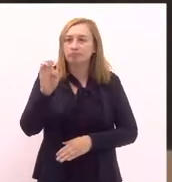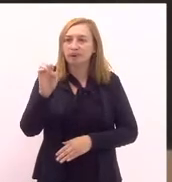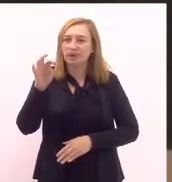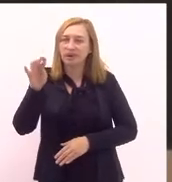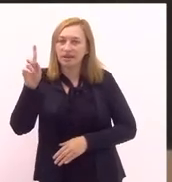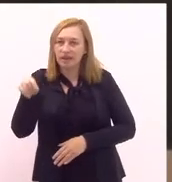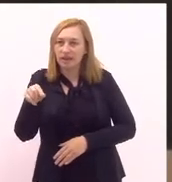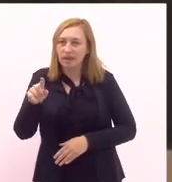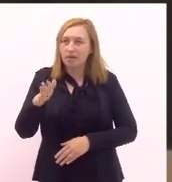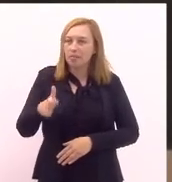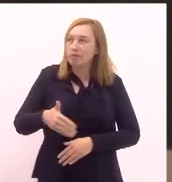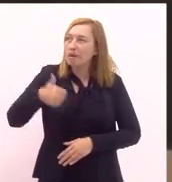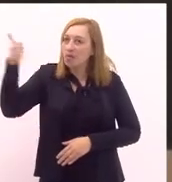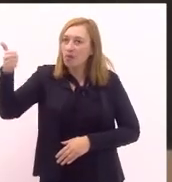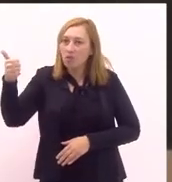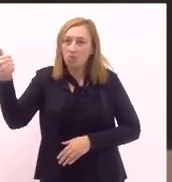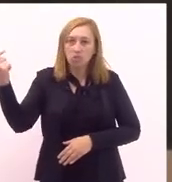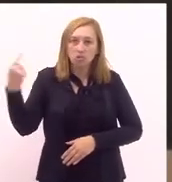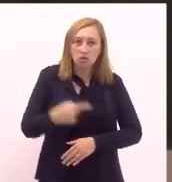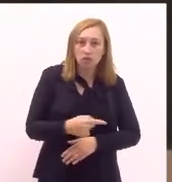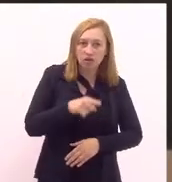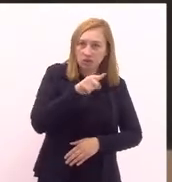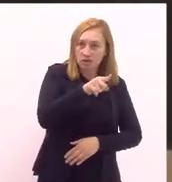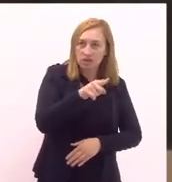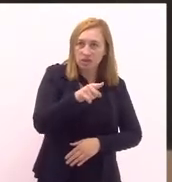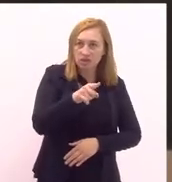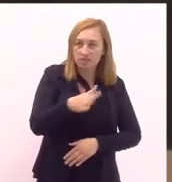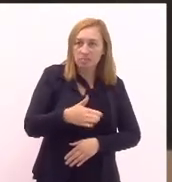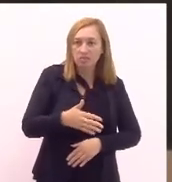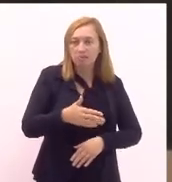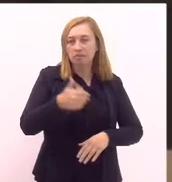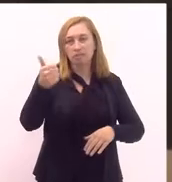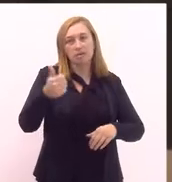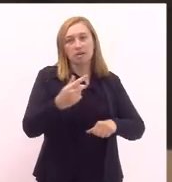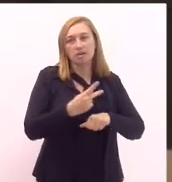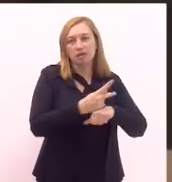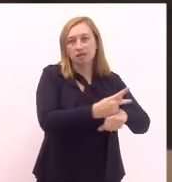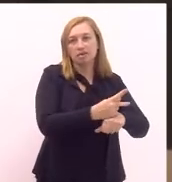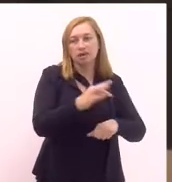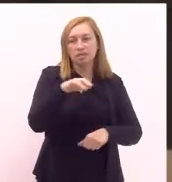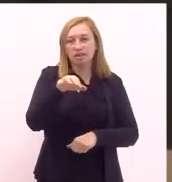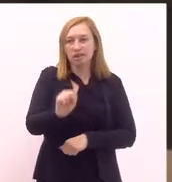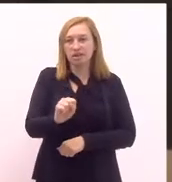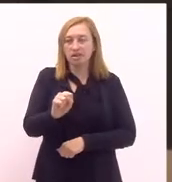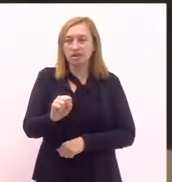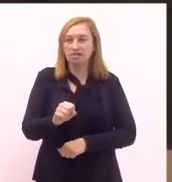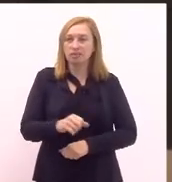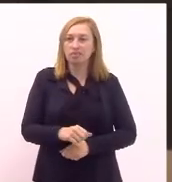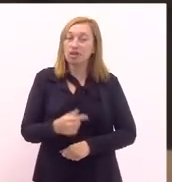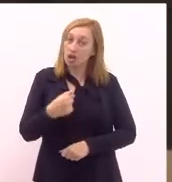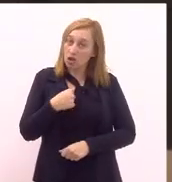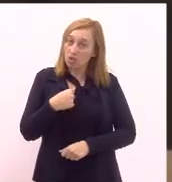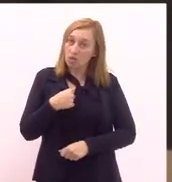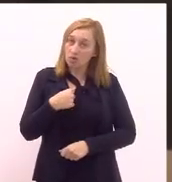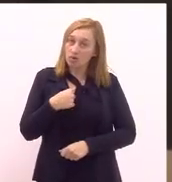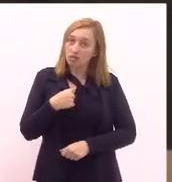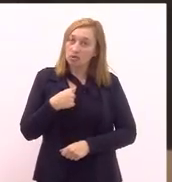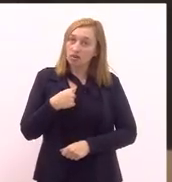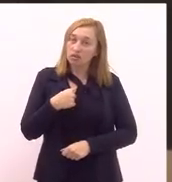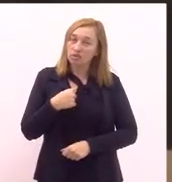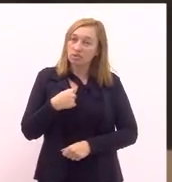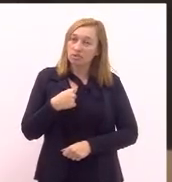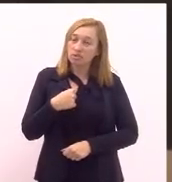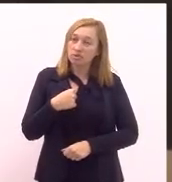ninguém melhor que você merece esse prêmio Abdias Nascimento eu vou ser a